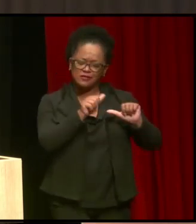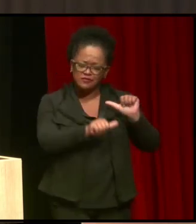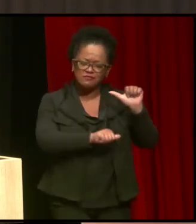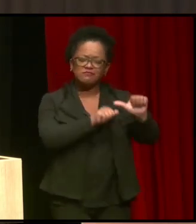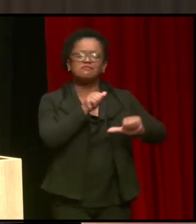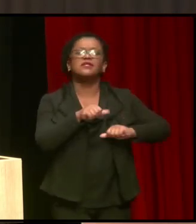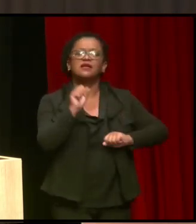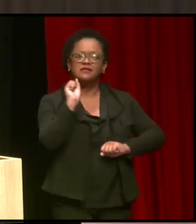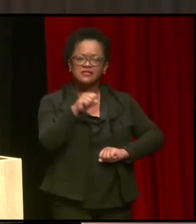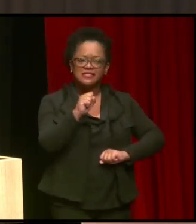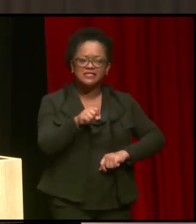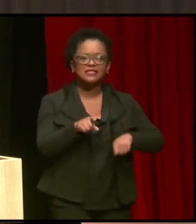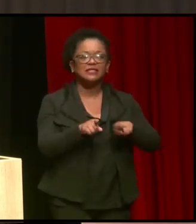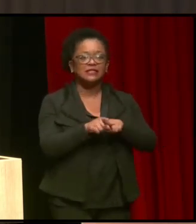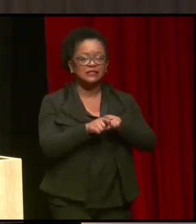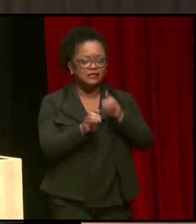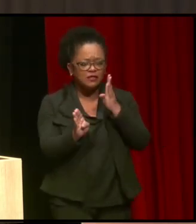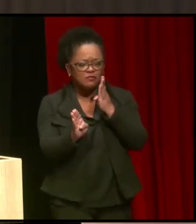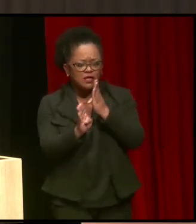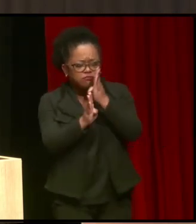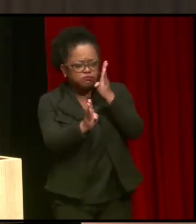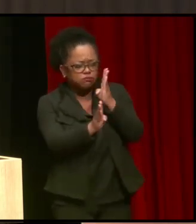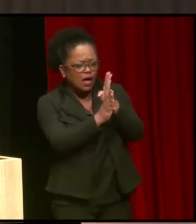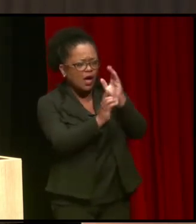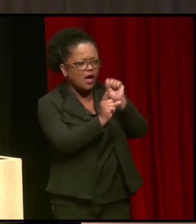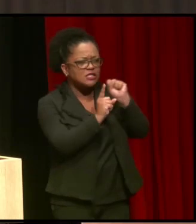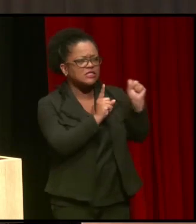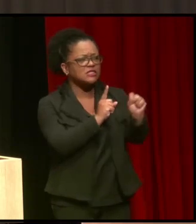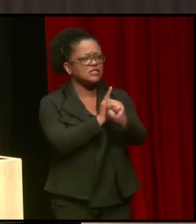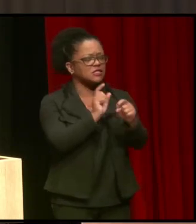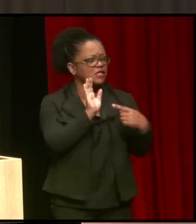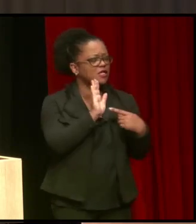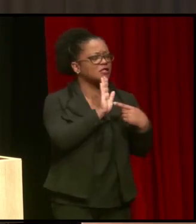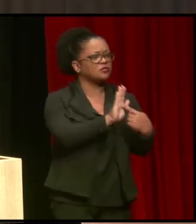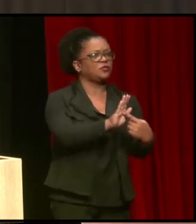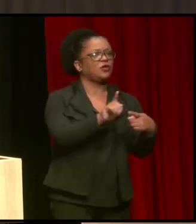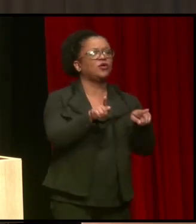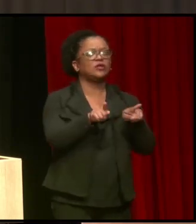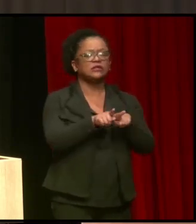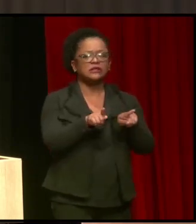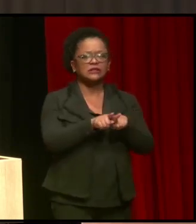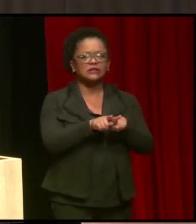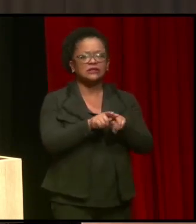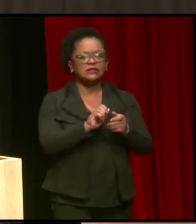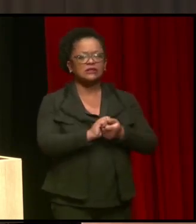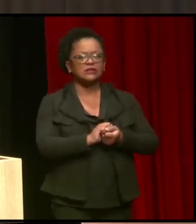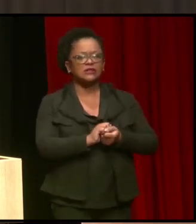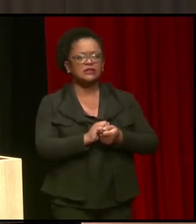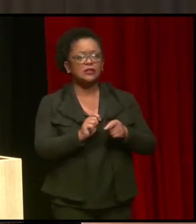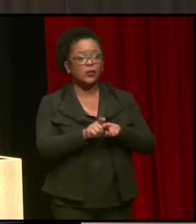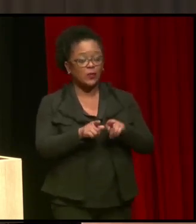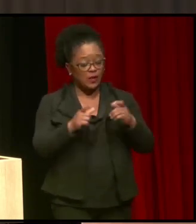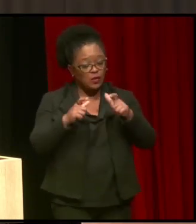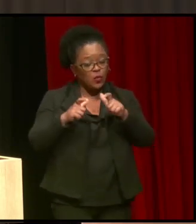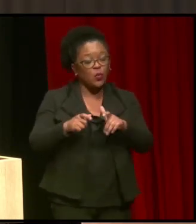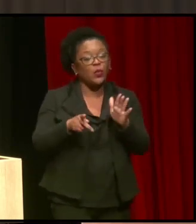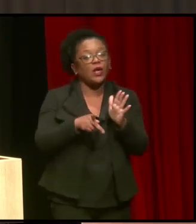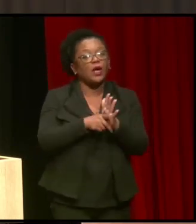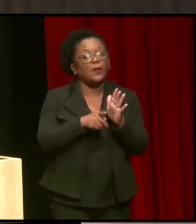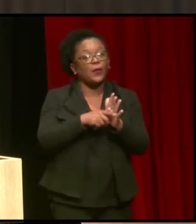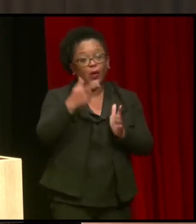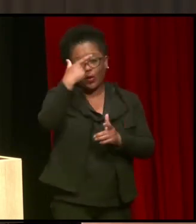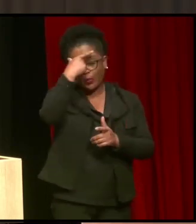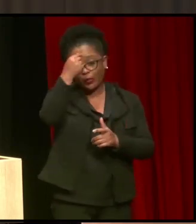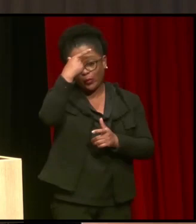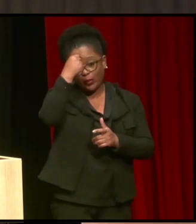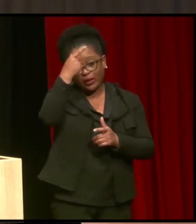social. Para isso a gente ensina coisas. Tem até uma academia da Bíblia. Não é academia de fazer ginástica. Uma